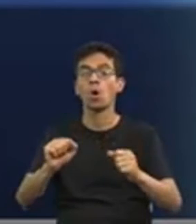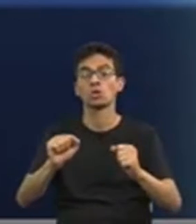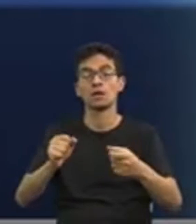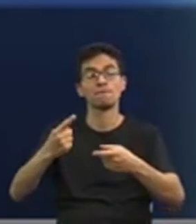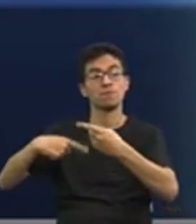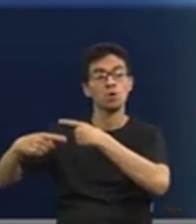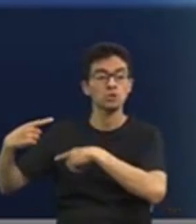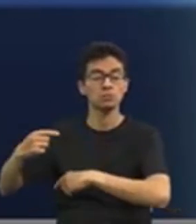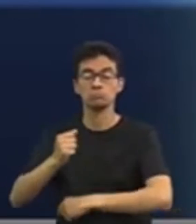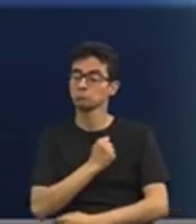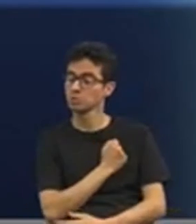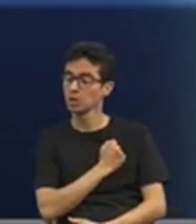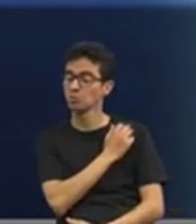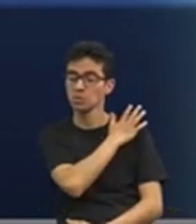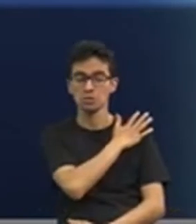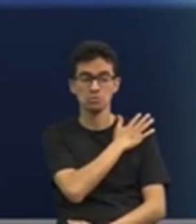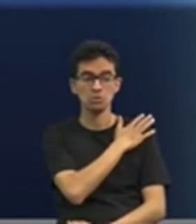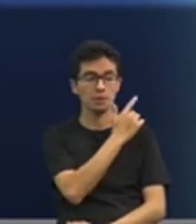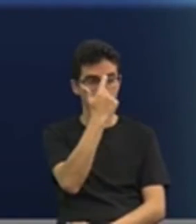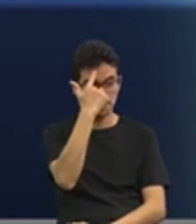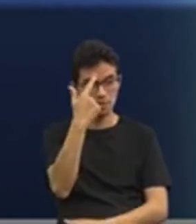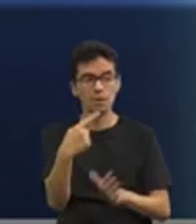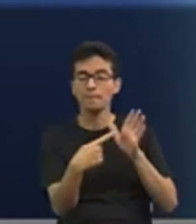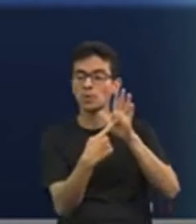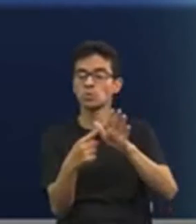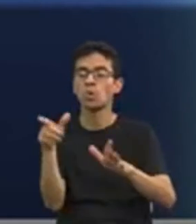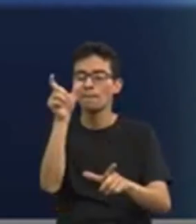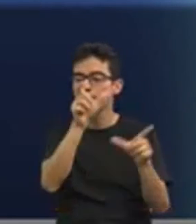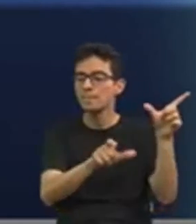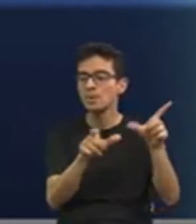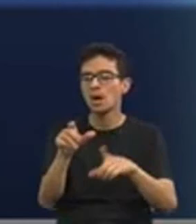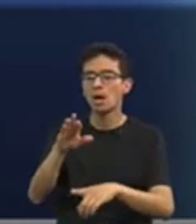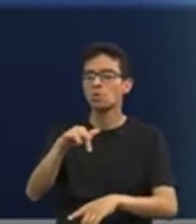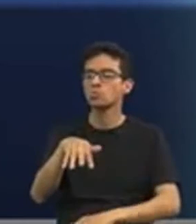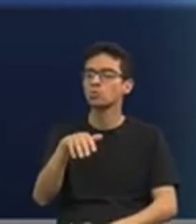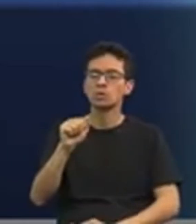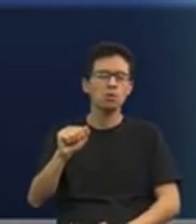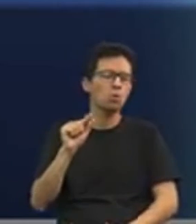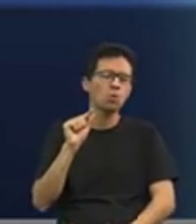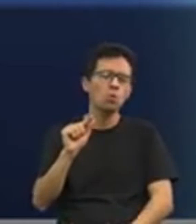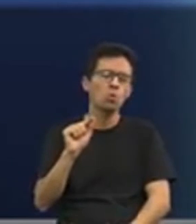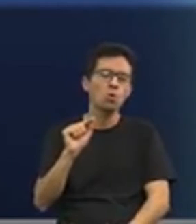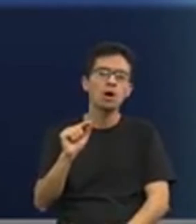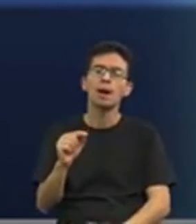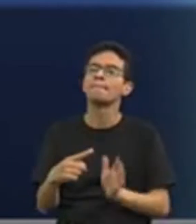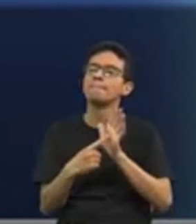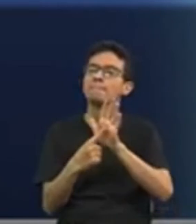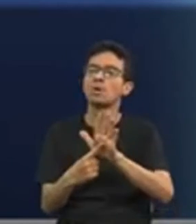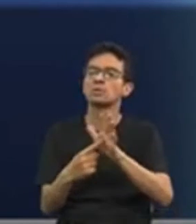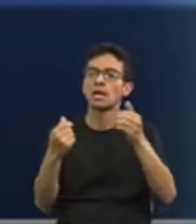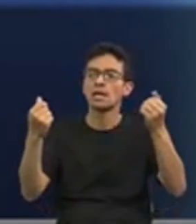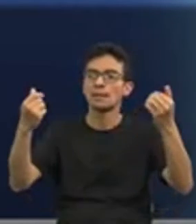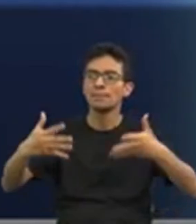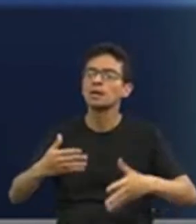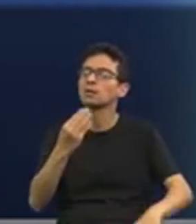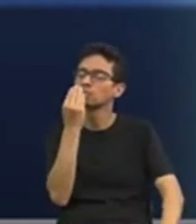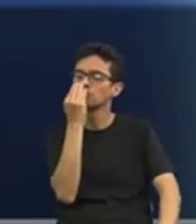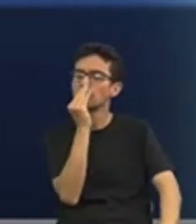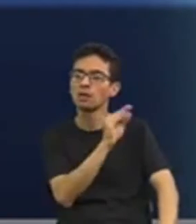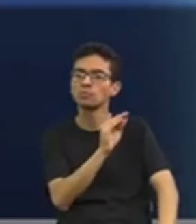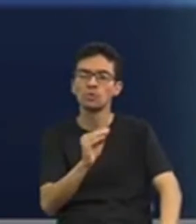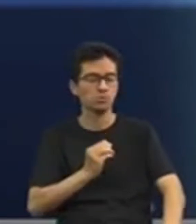de preconceito exemplo citado por uma das personagens da crônica Explicita o